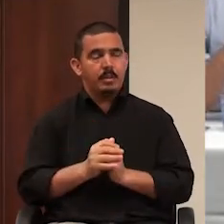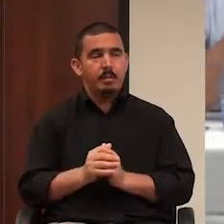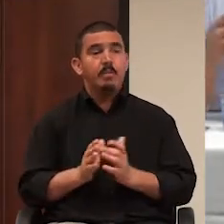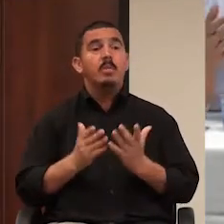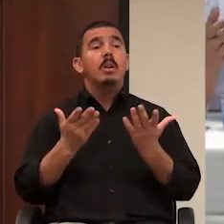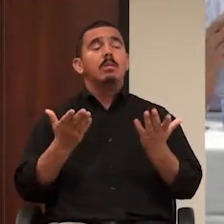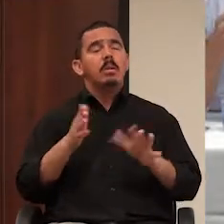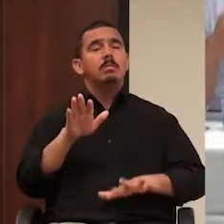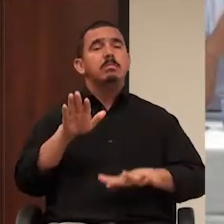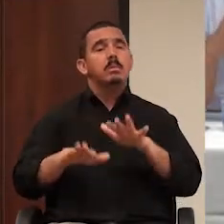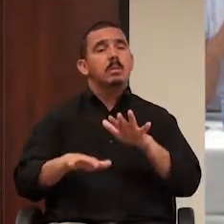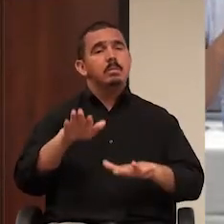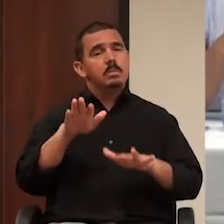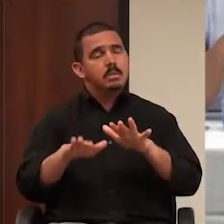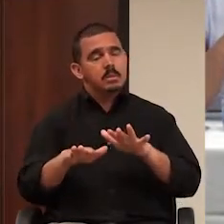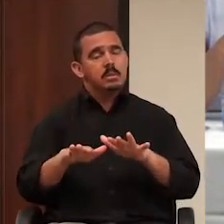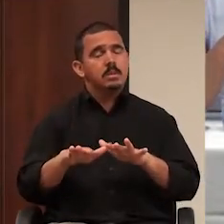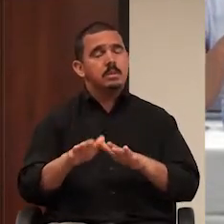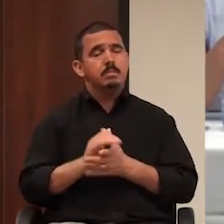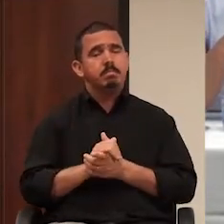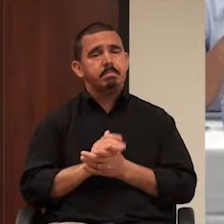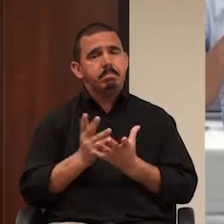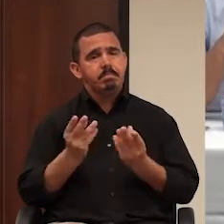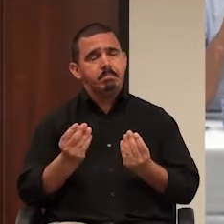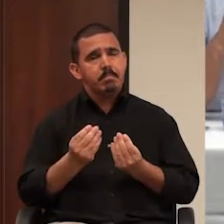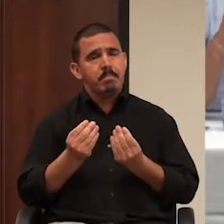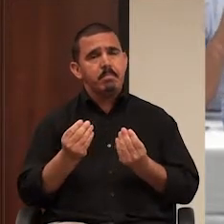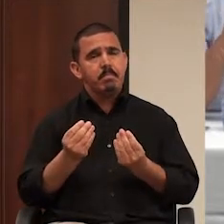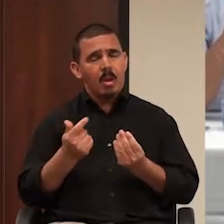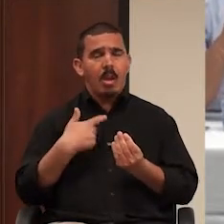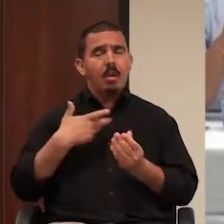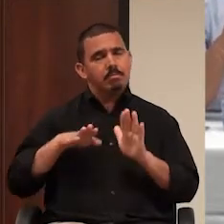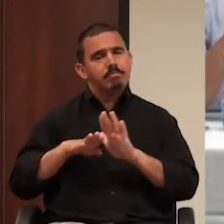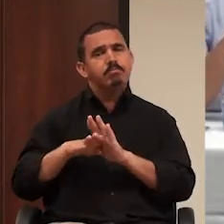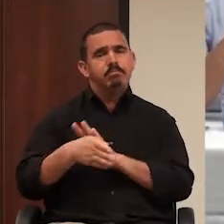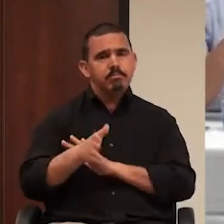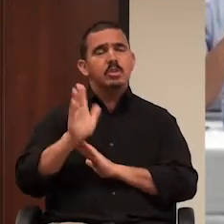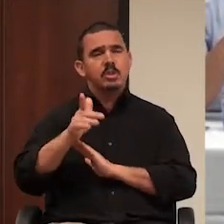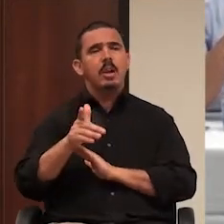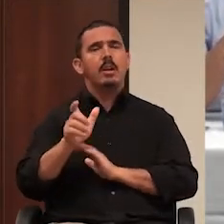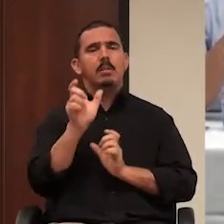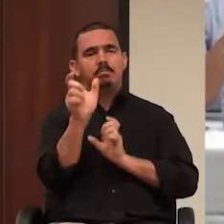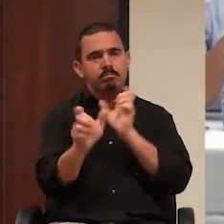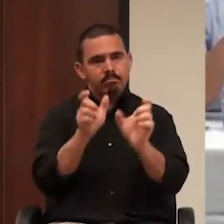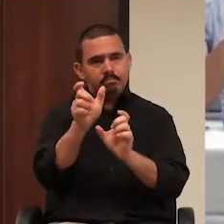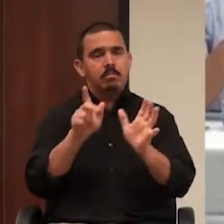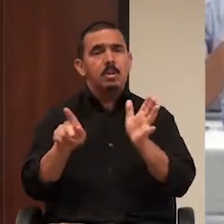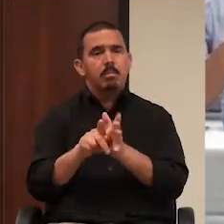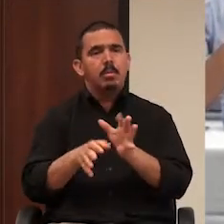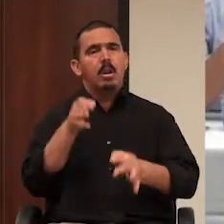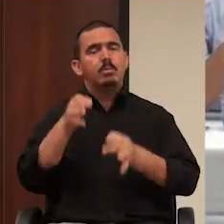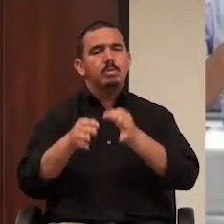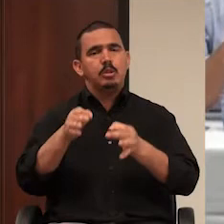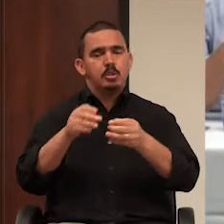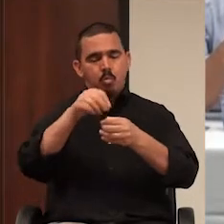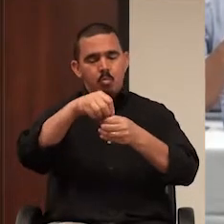Então, talvez, e eu estou acostumado com essas expressões jurídicas, né? Talvez os conteúdos